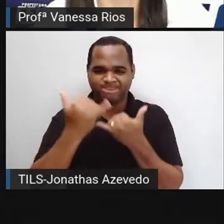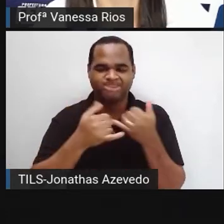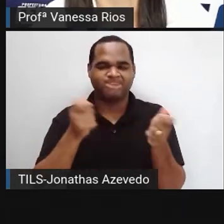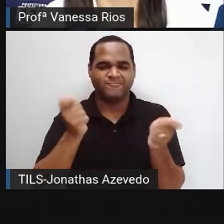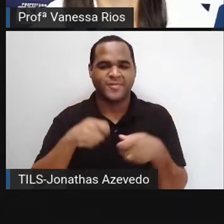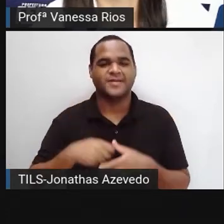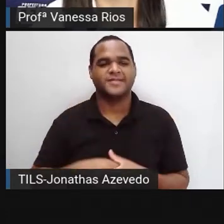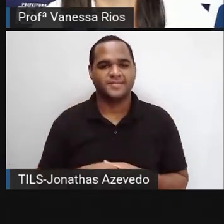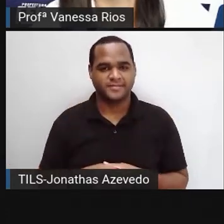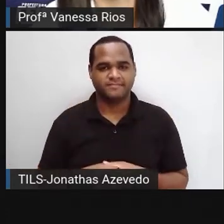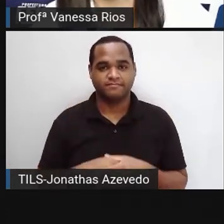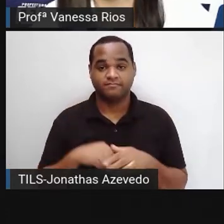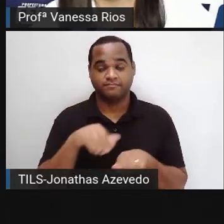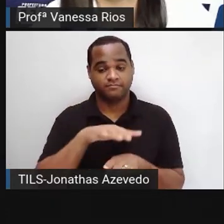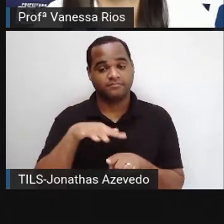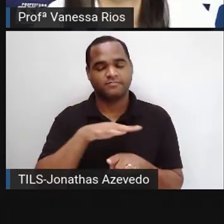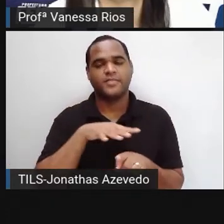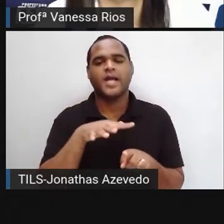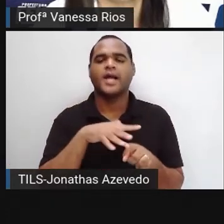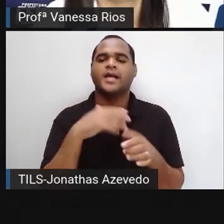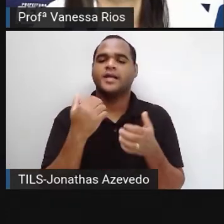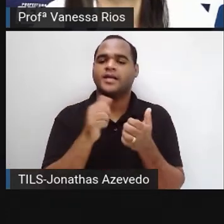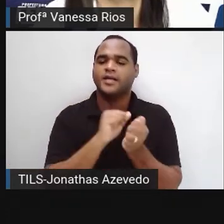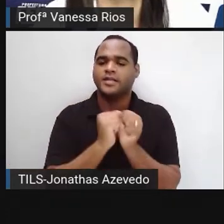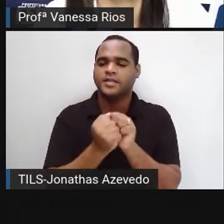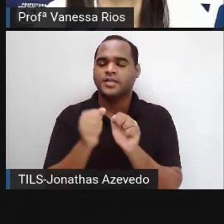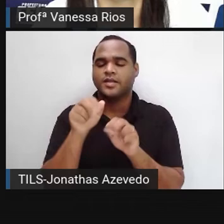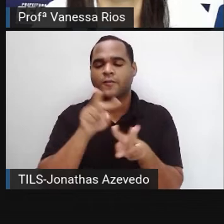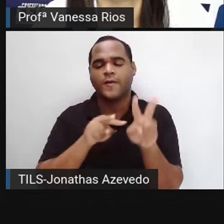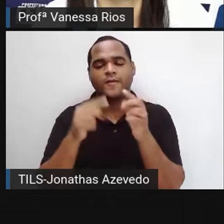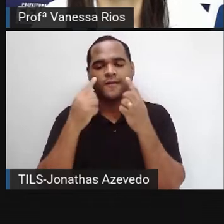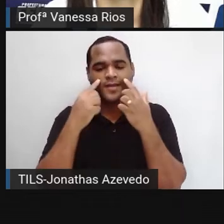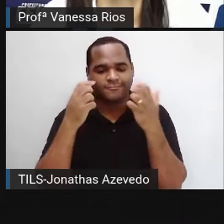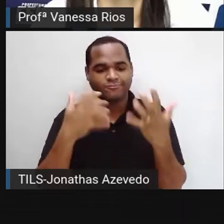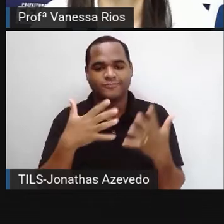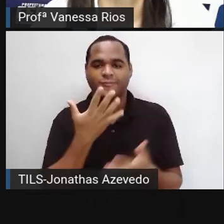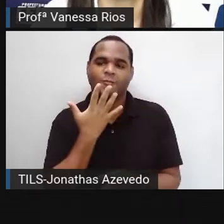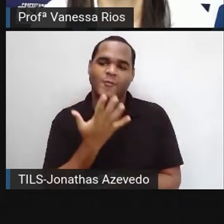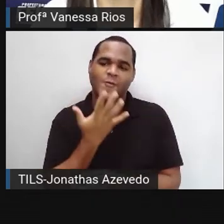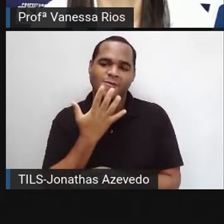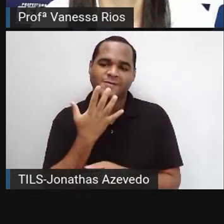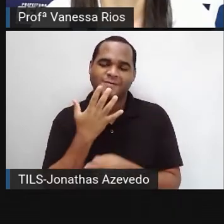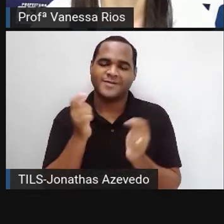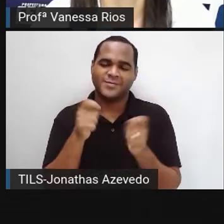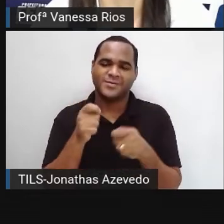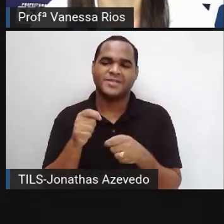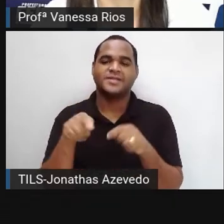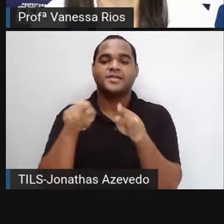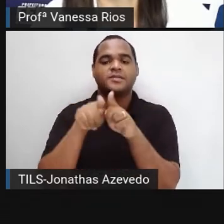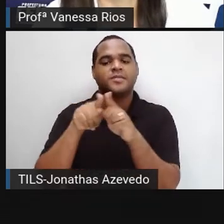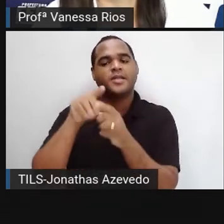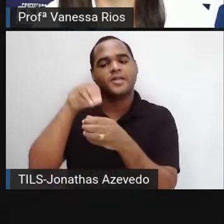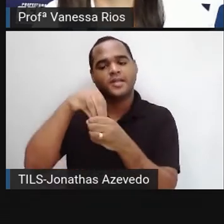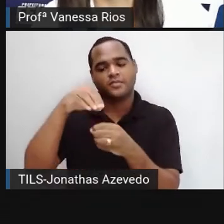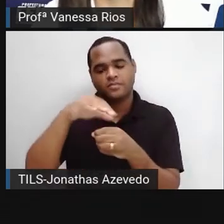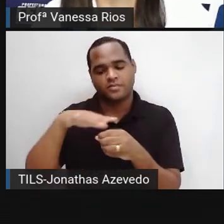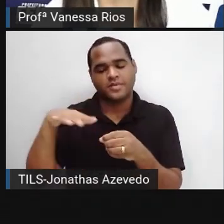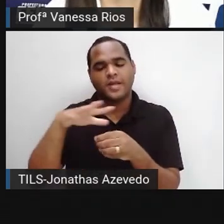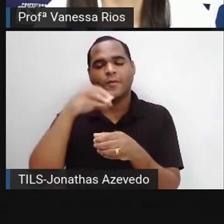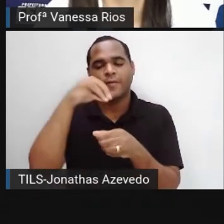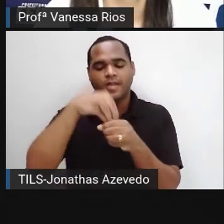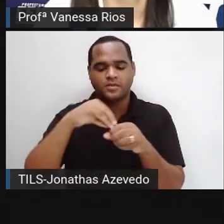parte artística ali chamando a atenção para as cores. E aí, dentro desses rolinhos unidos,